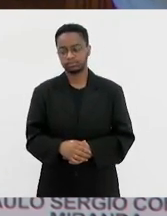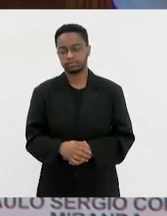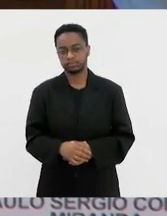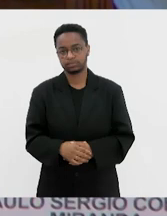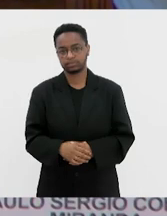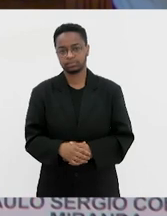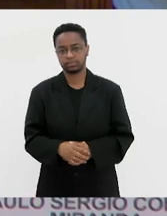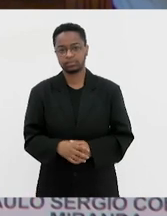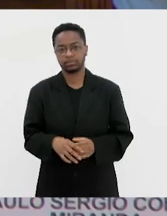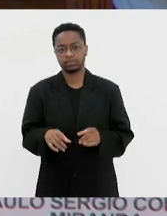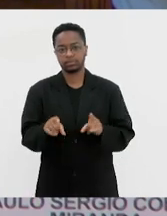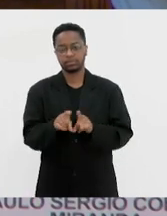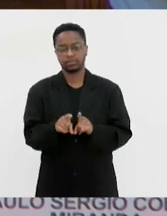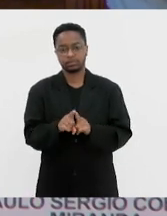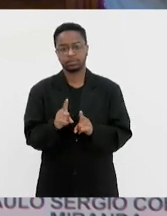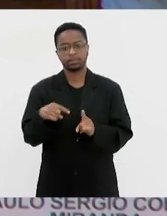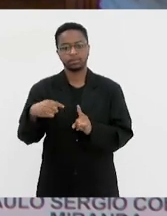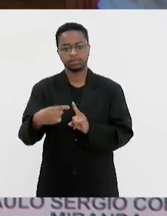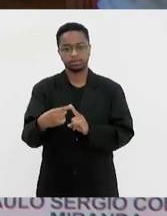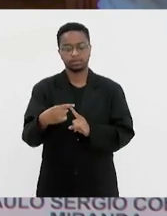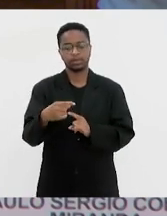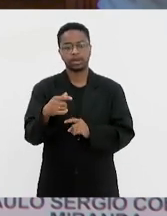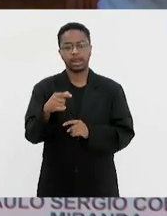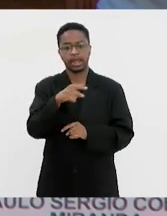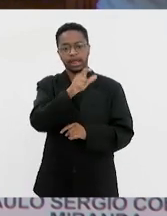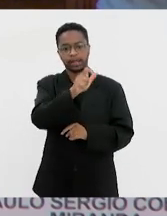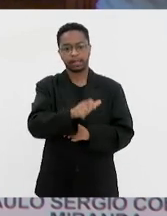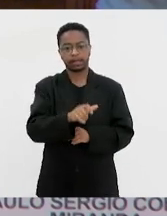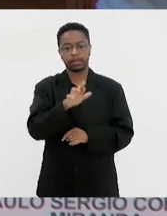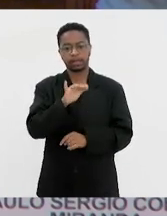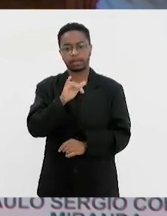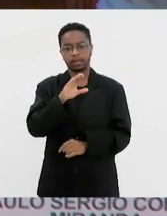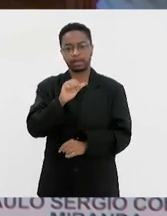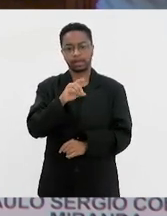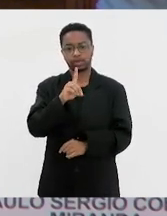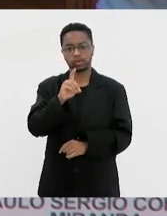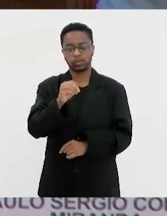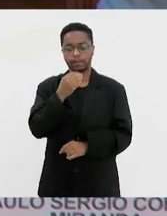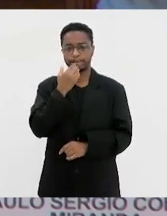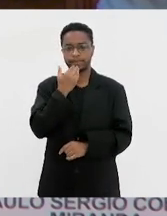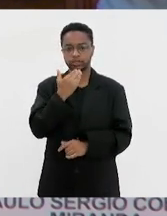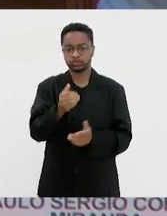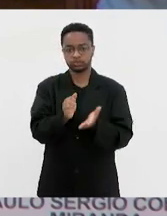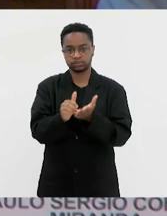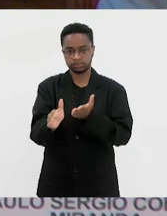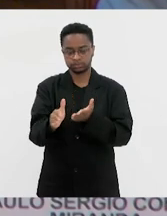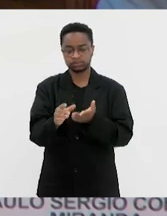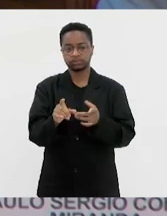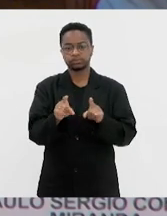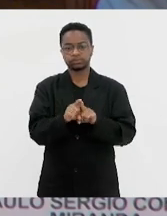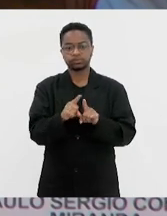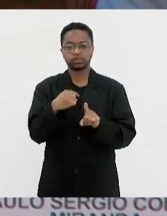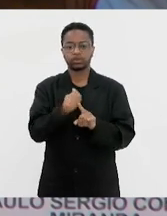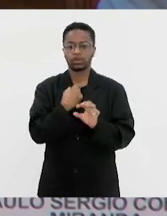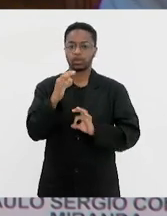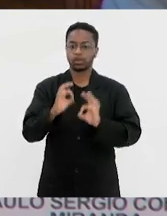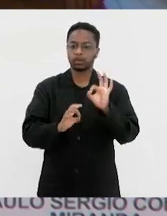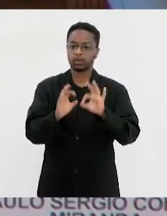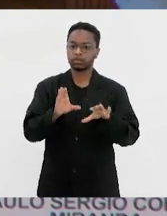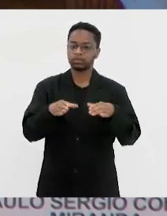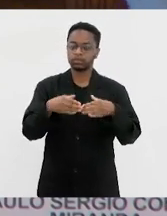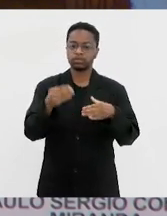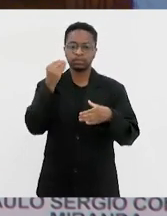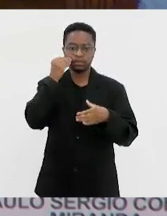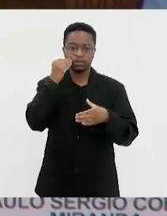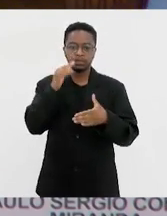saí também, Ricardo Lucena pediu demissão e fomos montar uma frente que pudesse transformar a cidade, liderado por